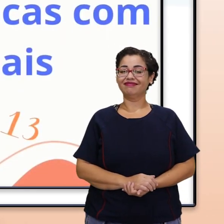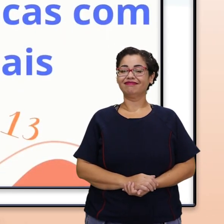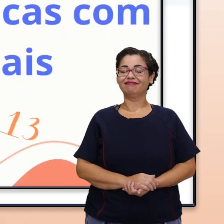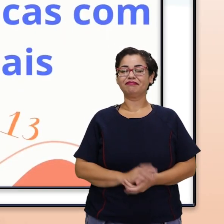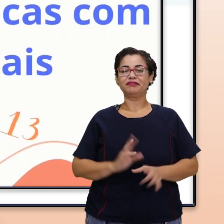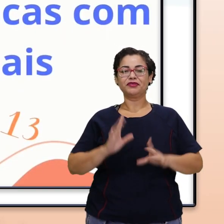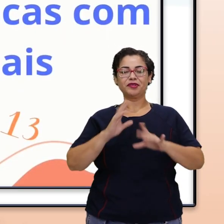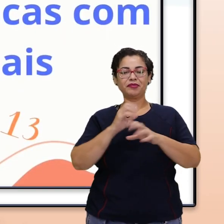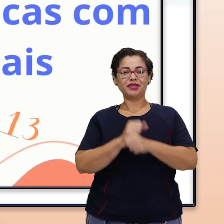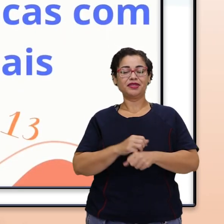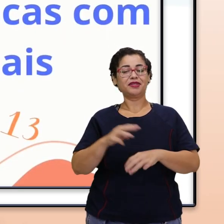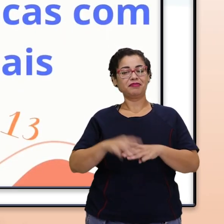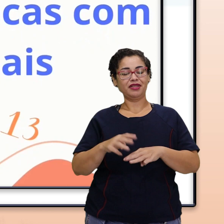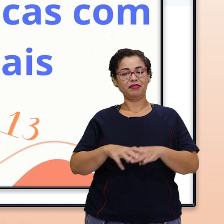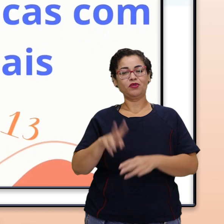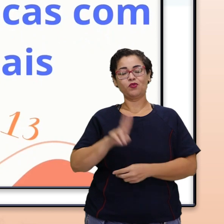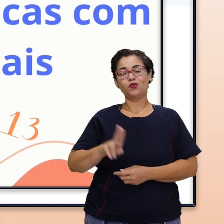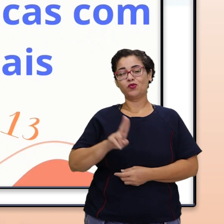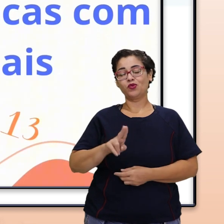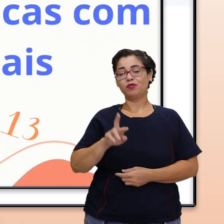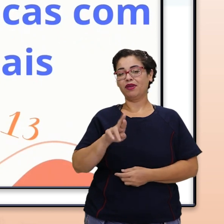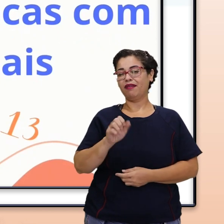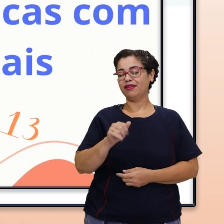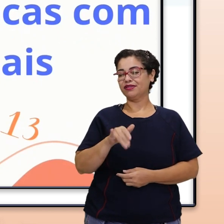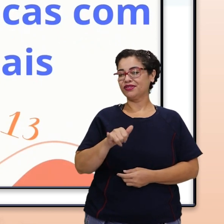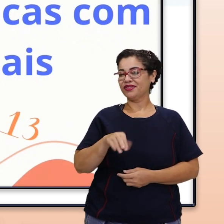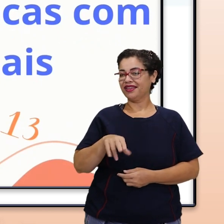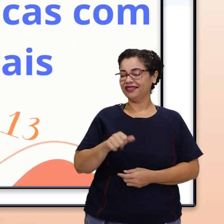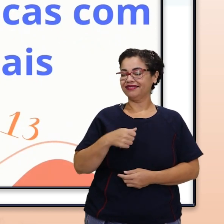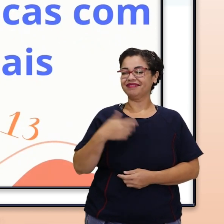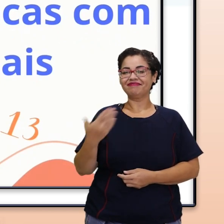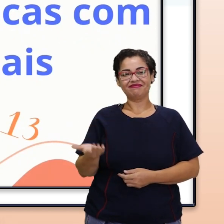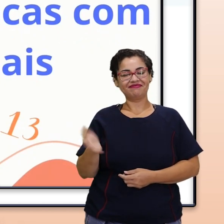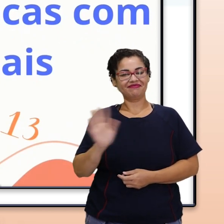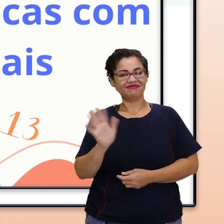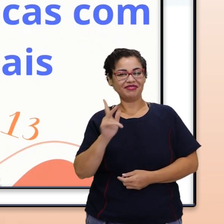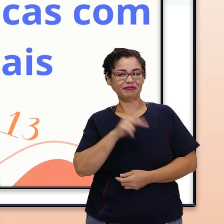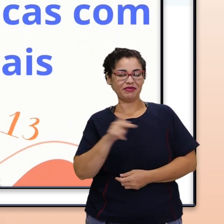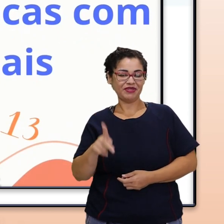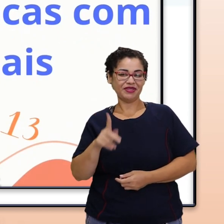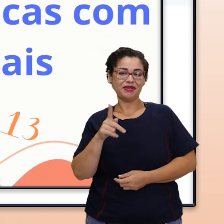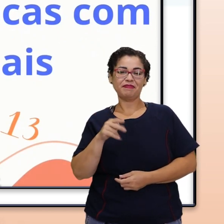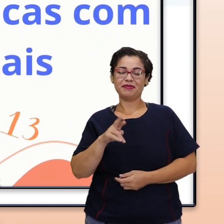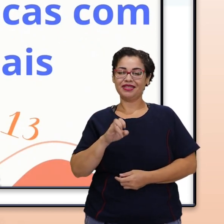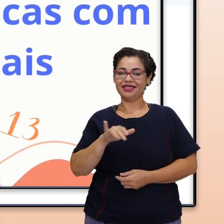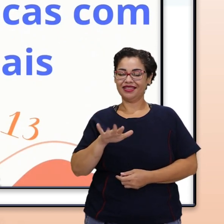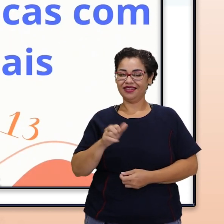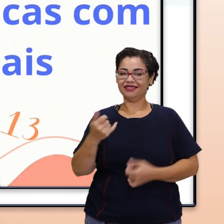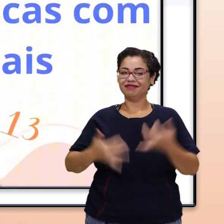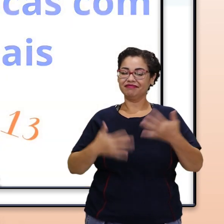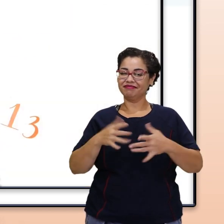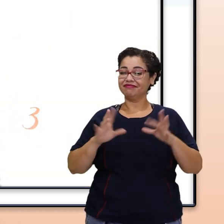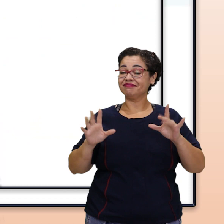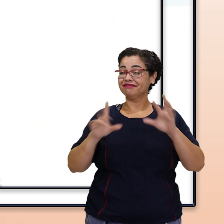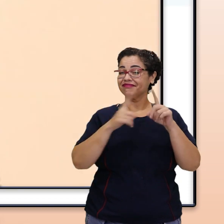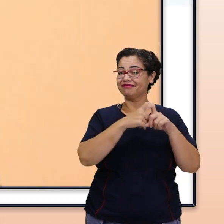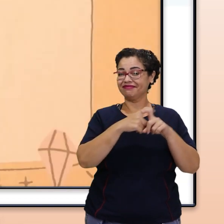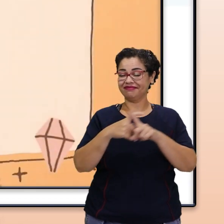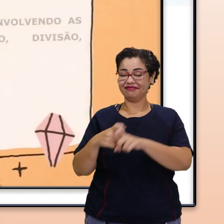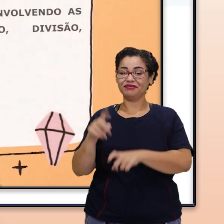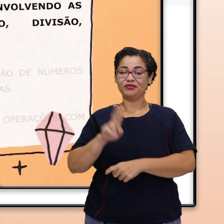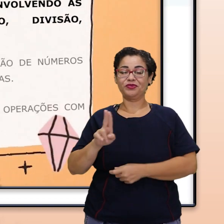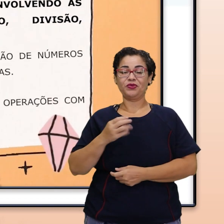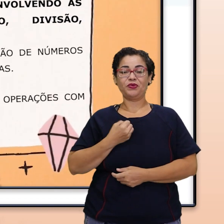Operações matemáticas com números racionais. Olá, eu sou a professora Priscila e vou falar sobre operações com números